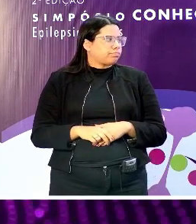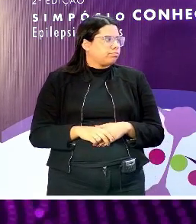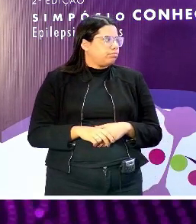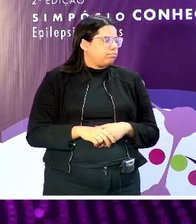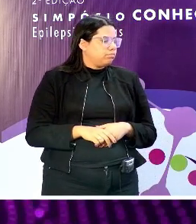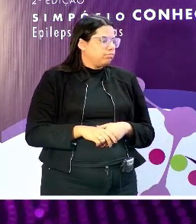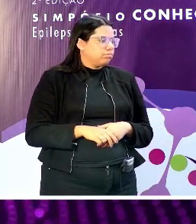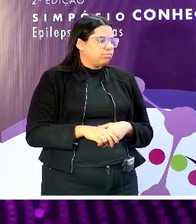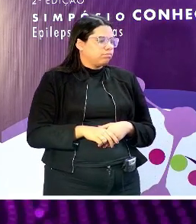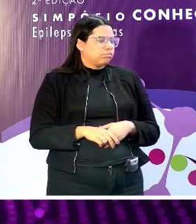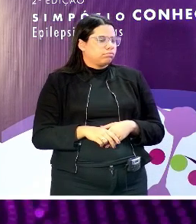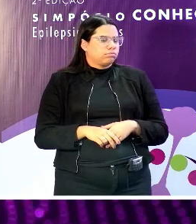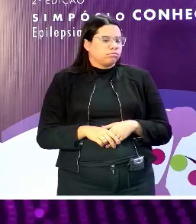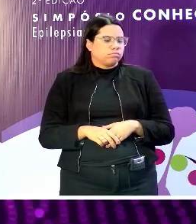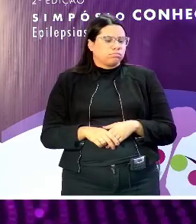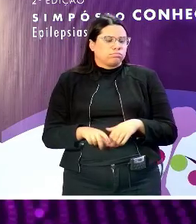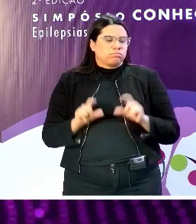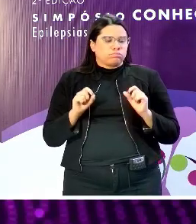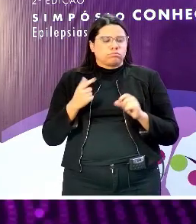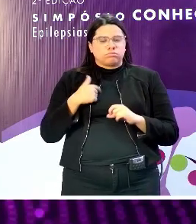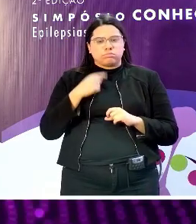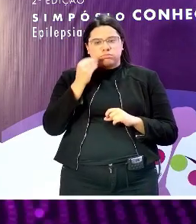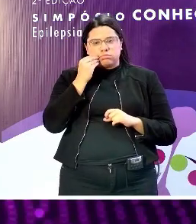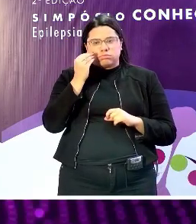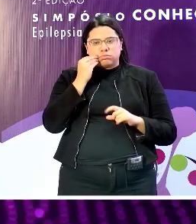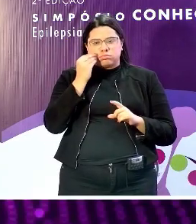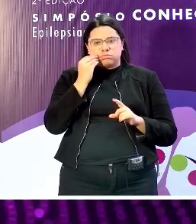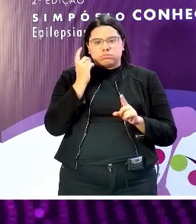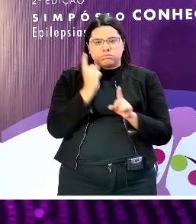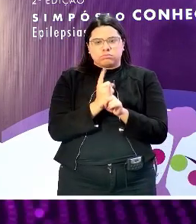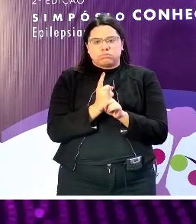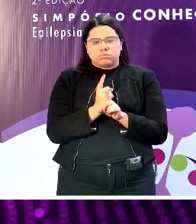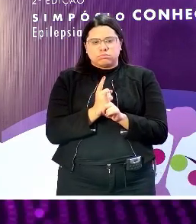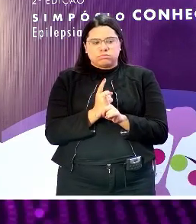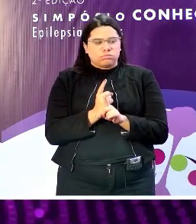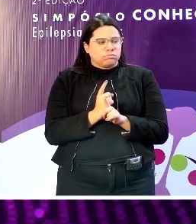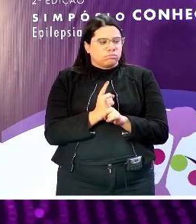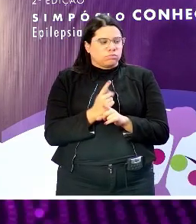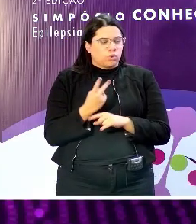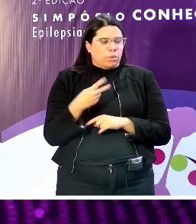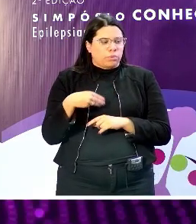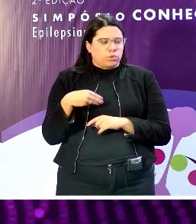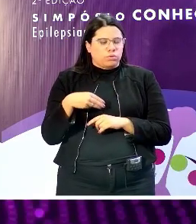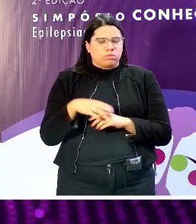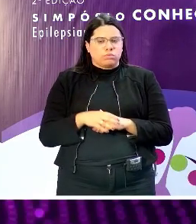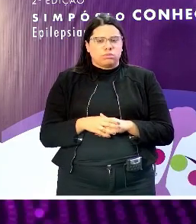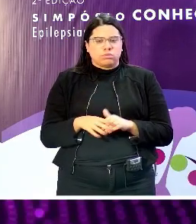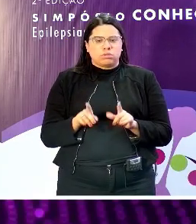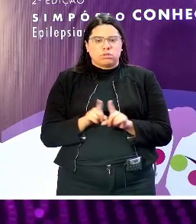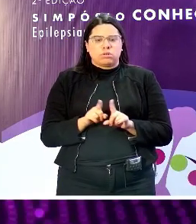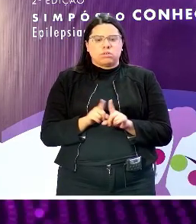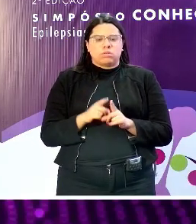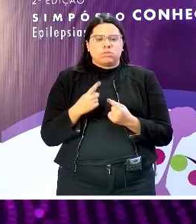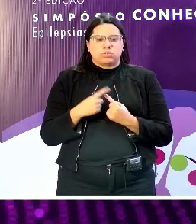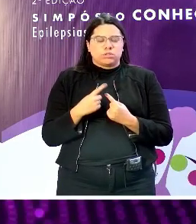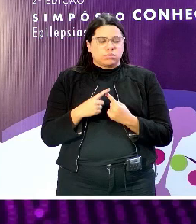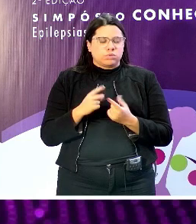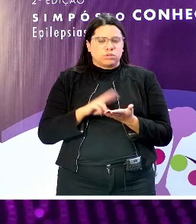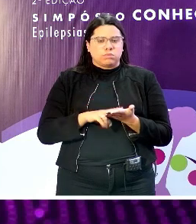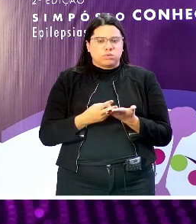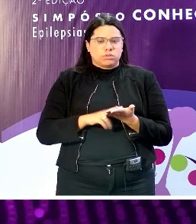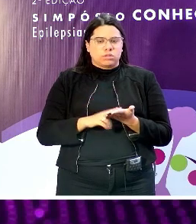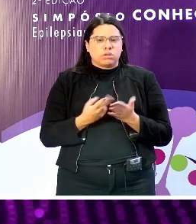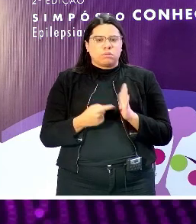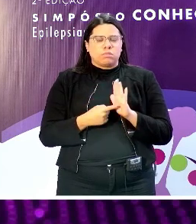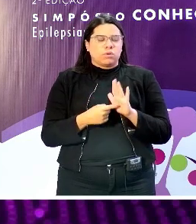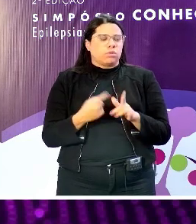Então, o que eu tentei achar correlações entre as mutações nesse gene e o tipo de epilepsia que esses pacientes apresentam, porque